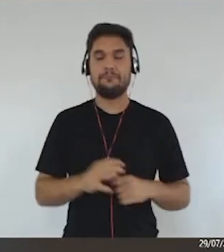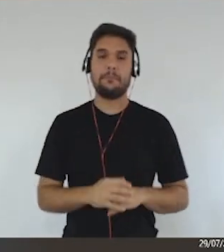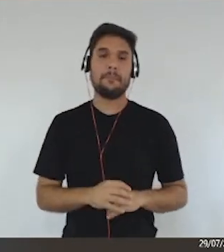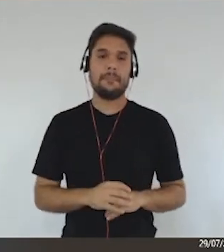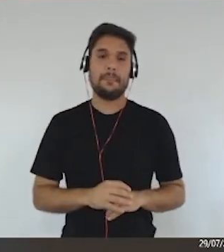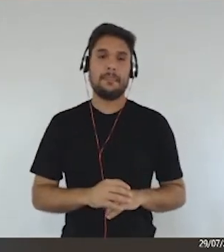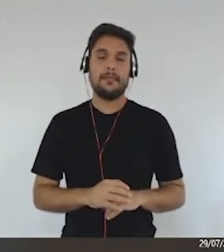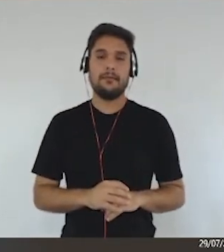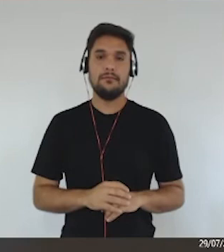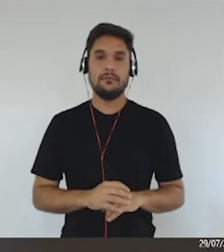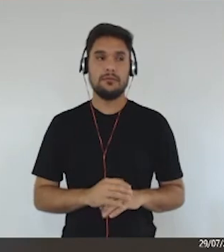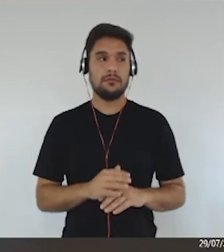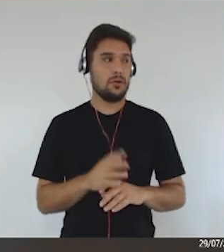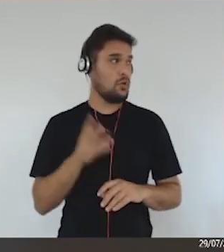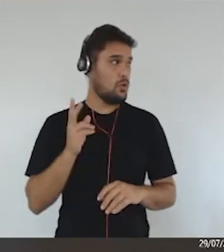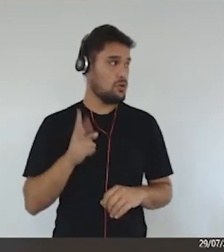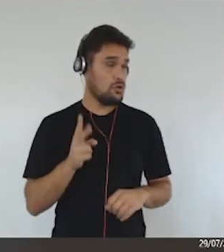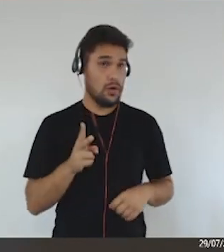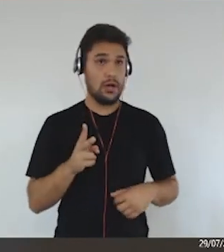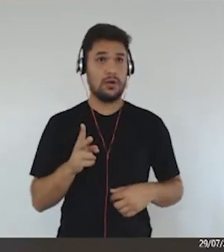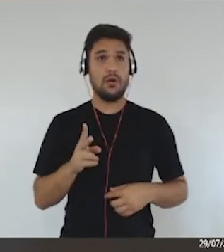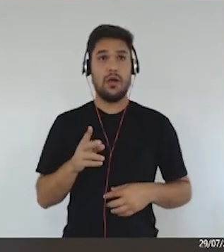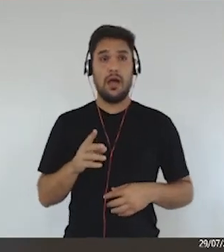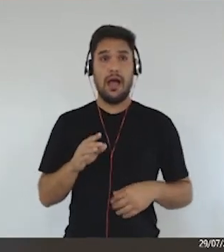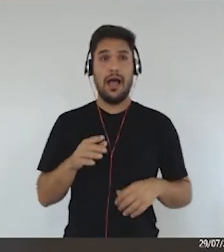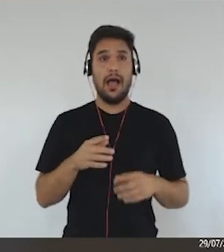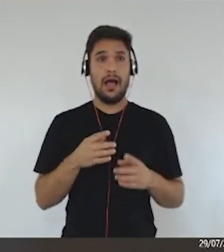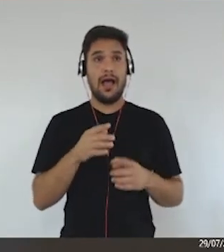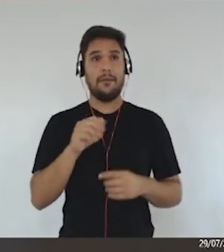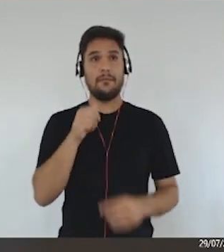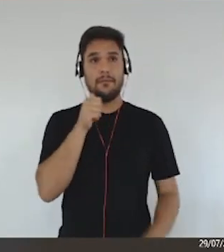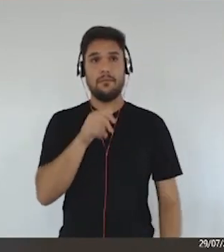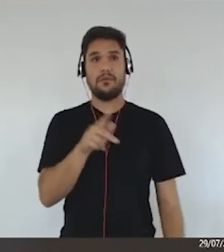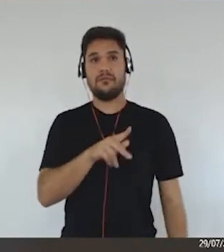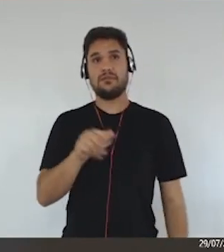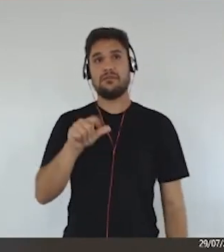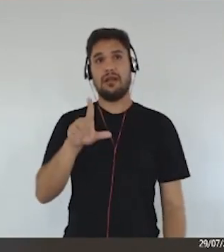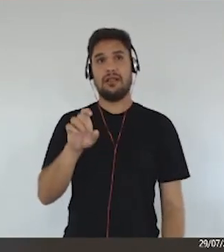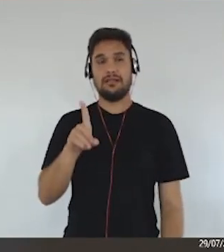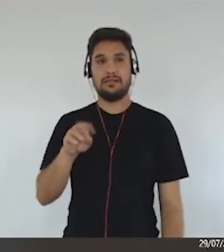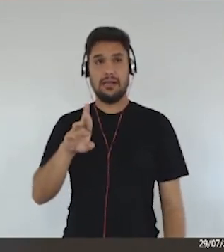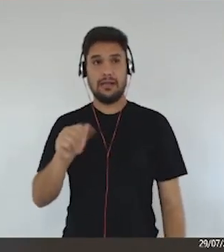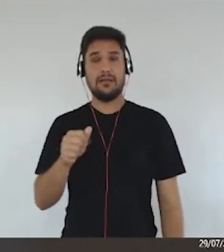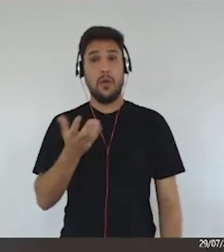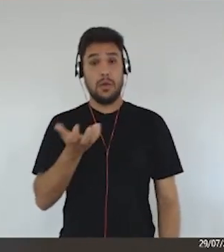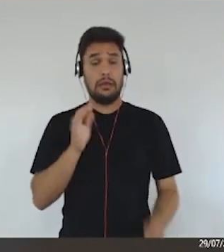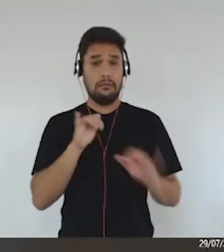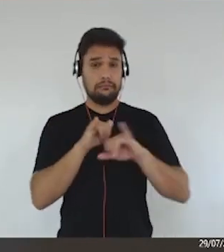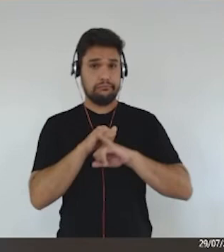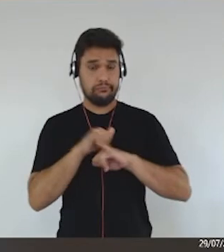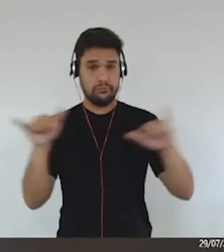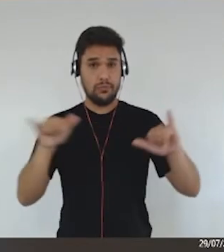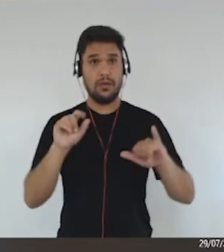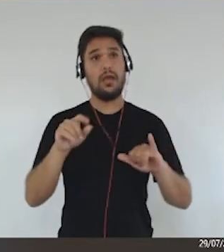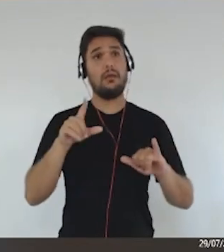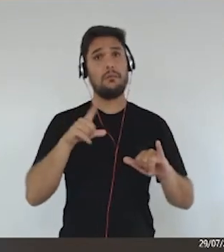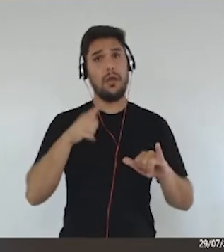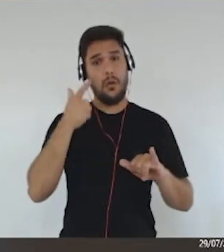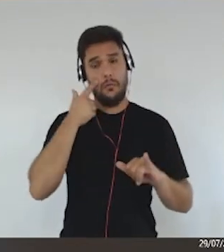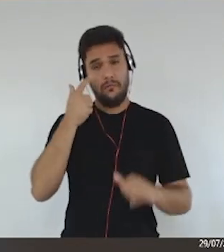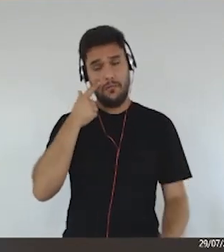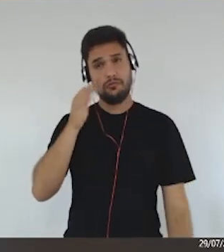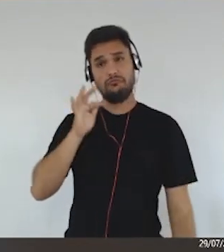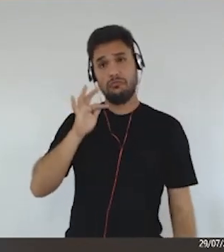que, seguindo a provocação da professora Alessandra, eu queria chamar a atenção que eu vejo um caminho